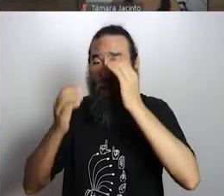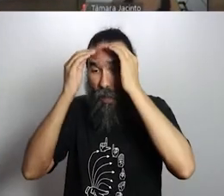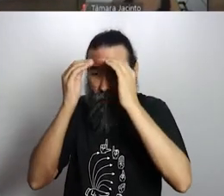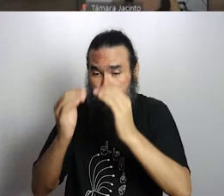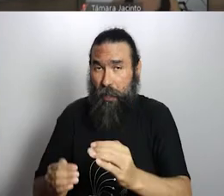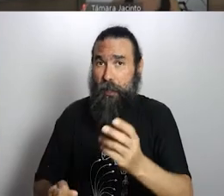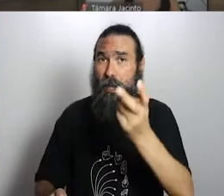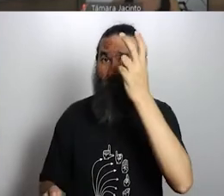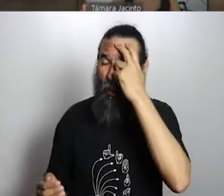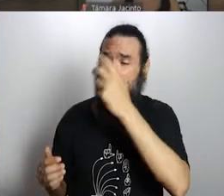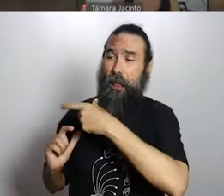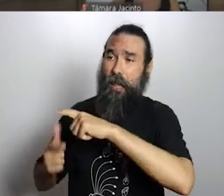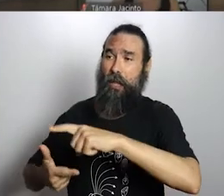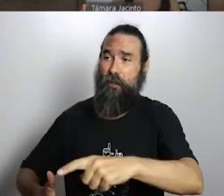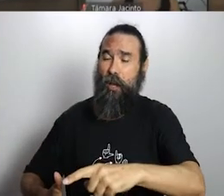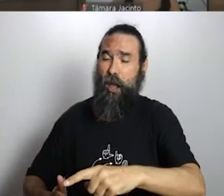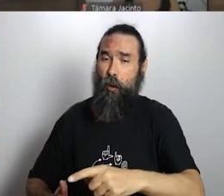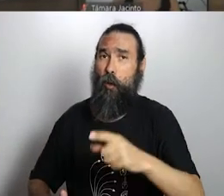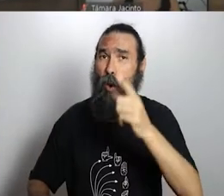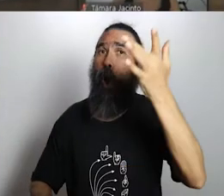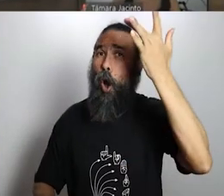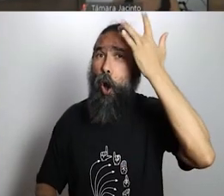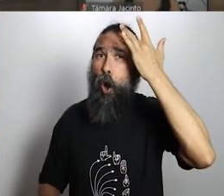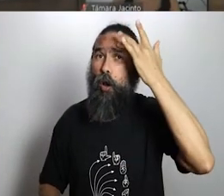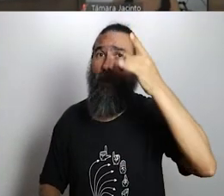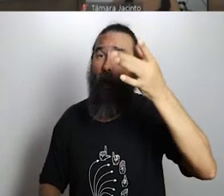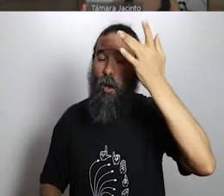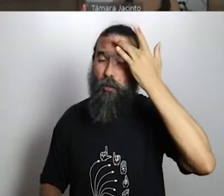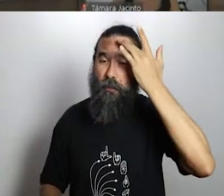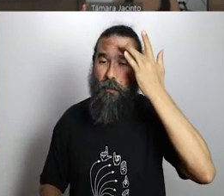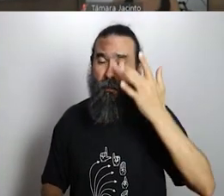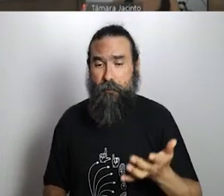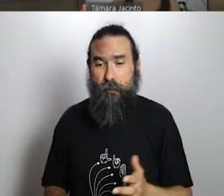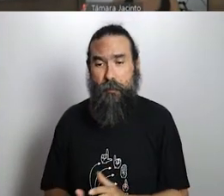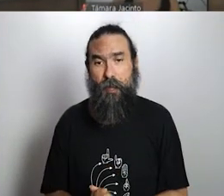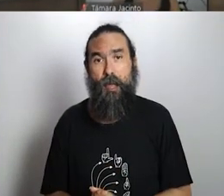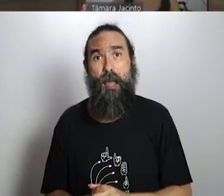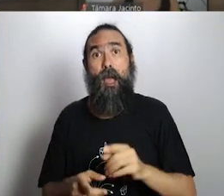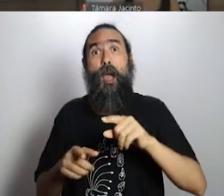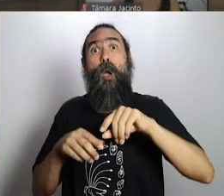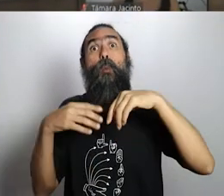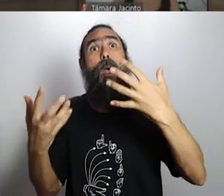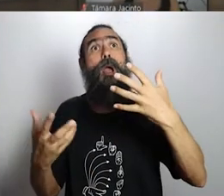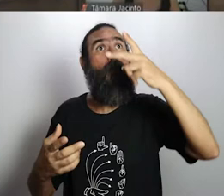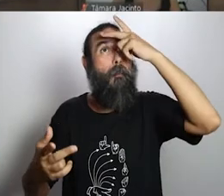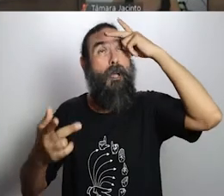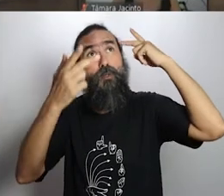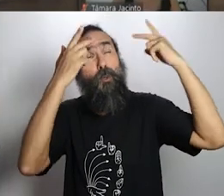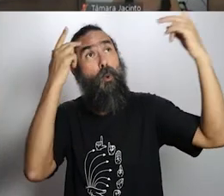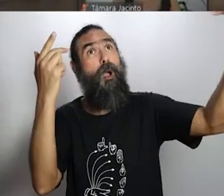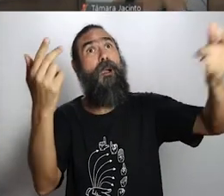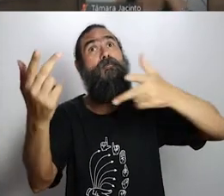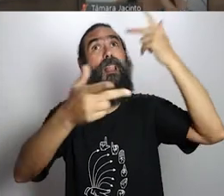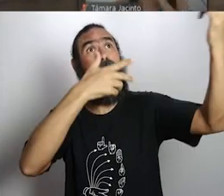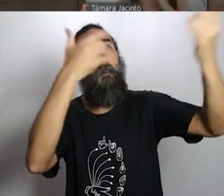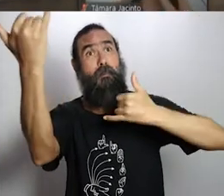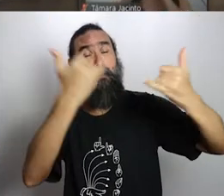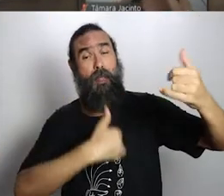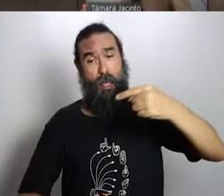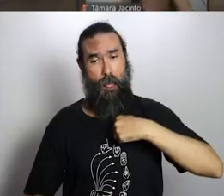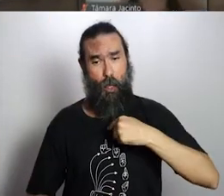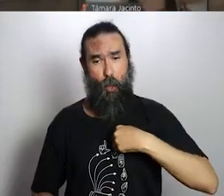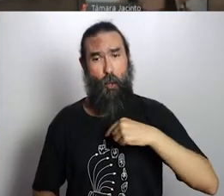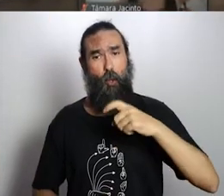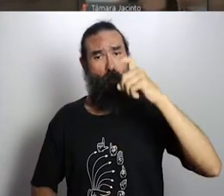Quando começaram a me chamar de mestre, eu sempre ignorei e disse que não era mestre,